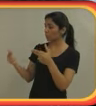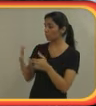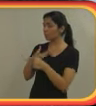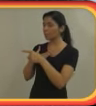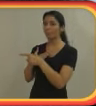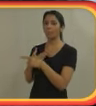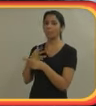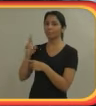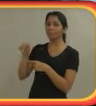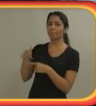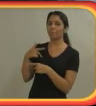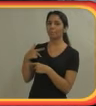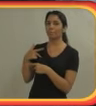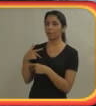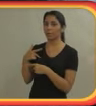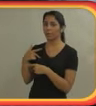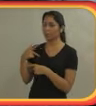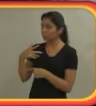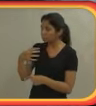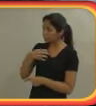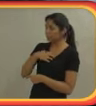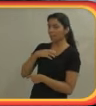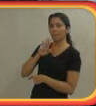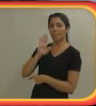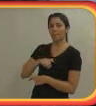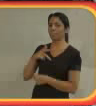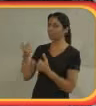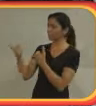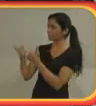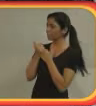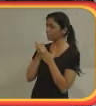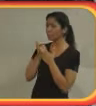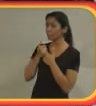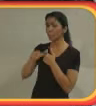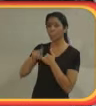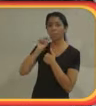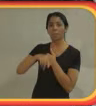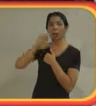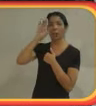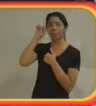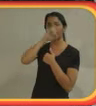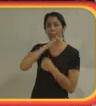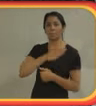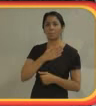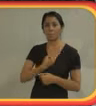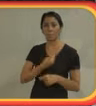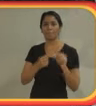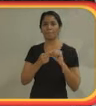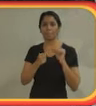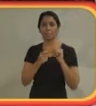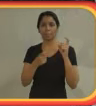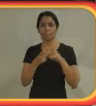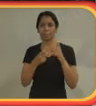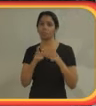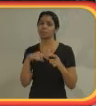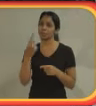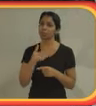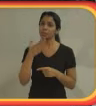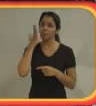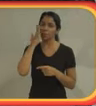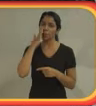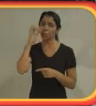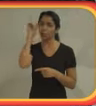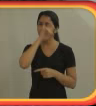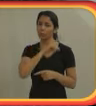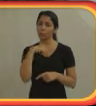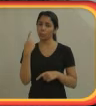algo que gosta pra me fazer sentir bem. Me apoiou na decisão mais difícil da minha vida, que foi fazer medicina. A gente sabia